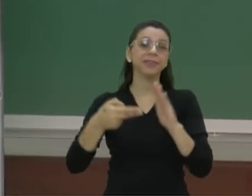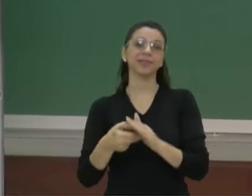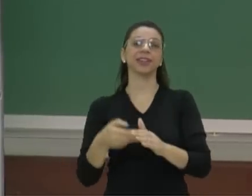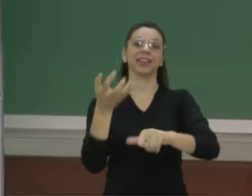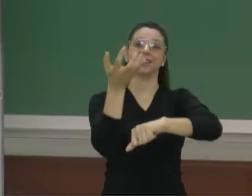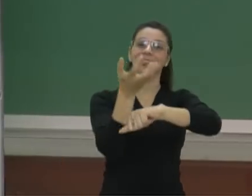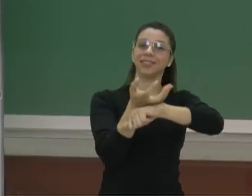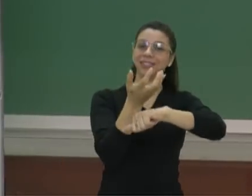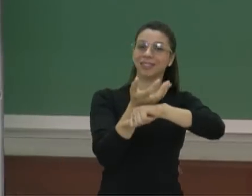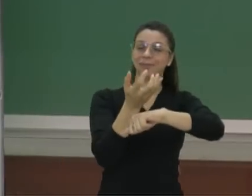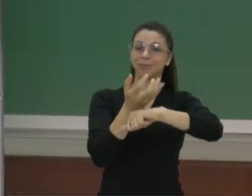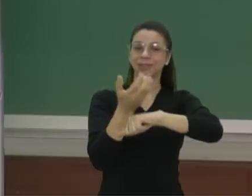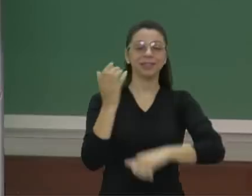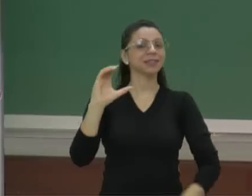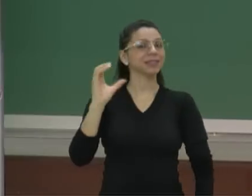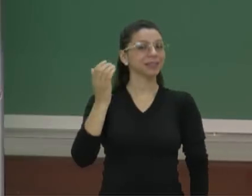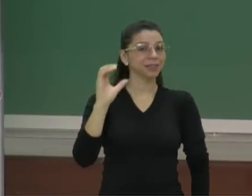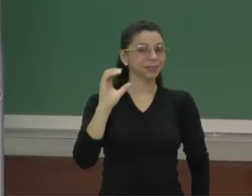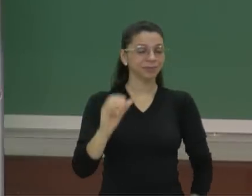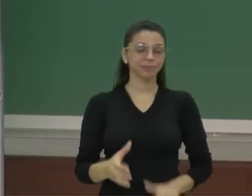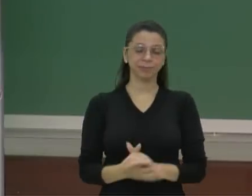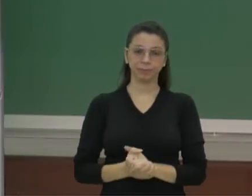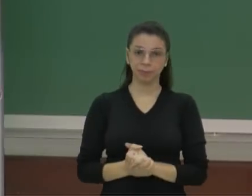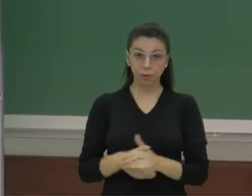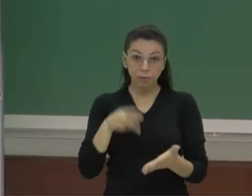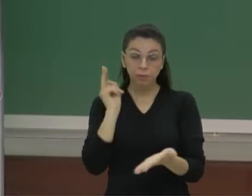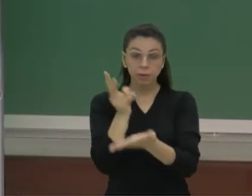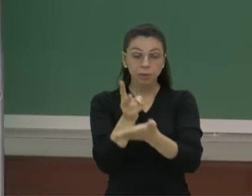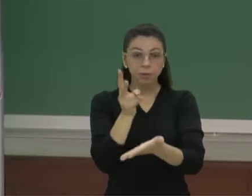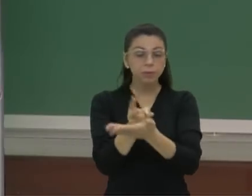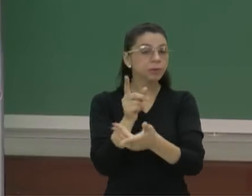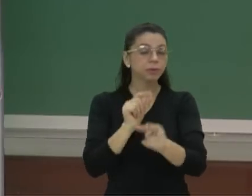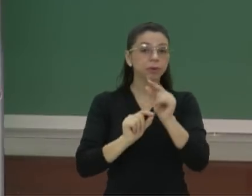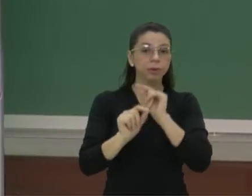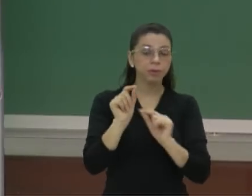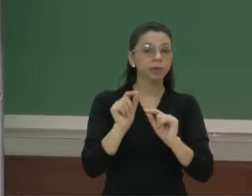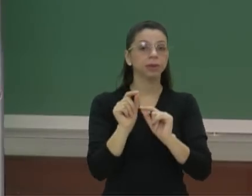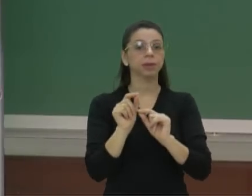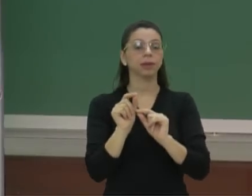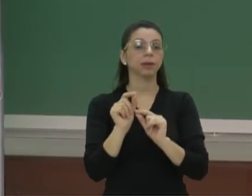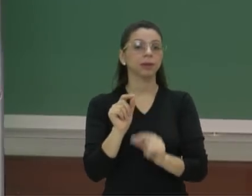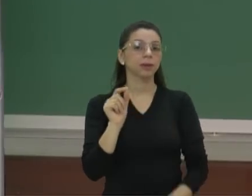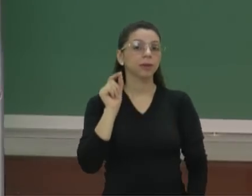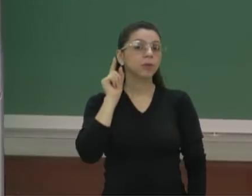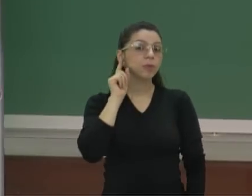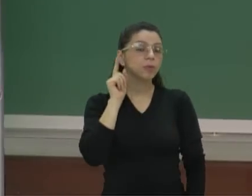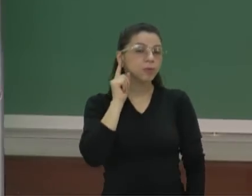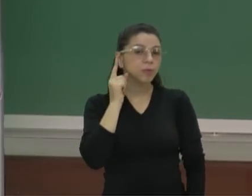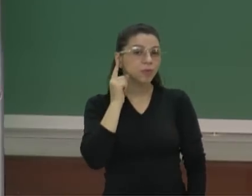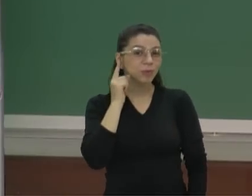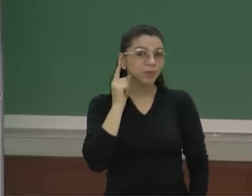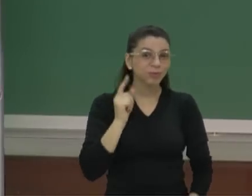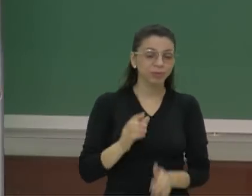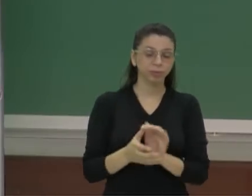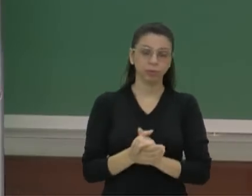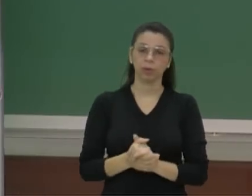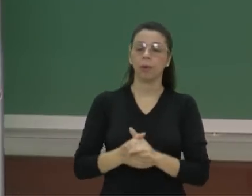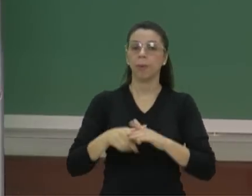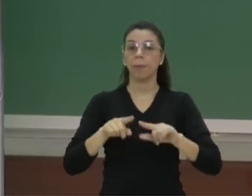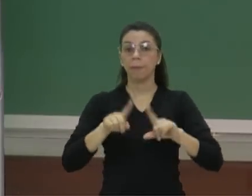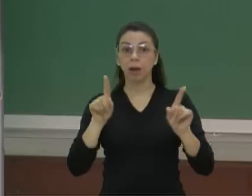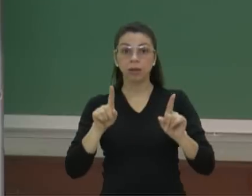nós vamos continuar a falar sobre a audição. Mas antes da gente começar a nossa aula, corrigir